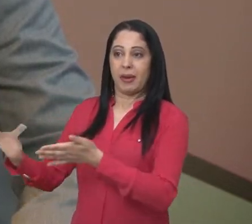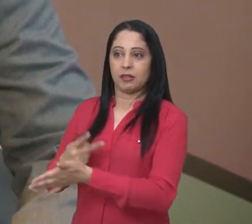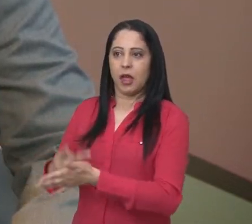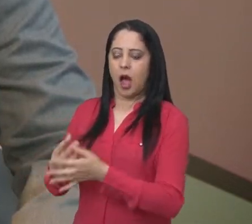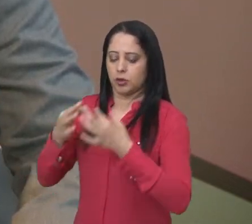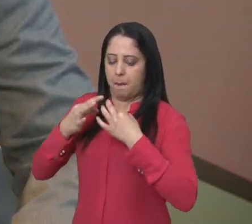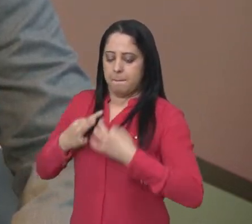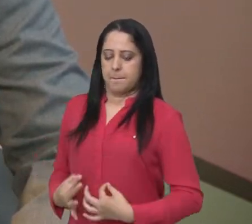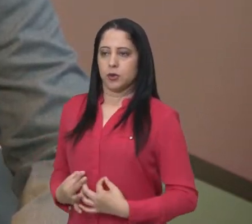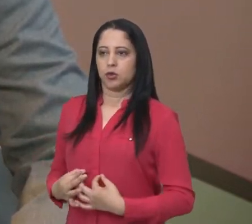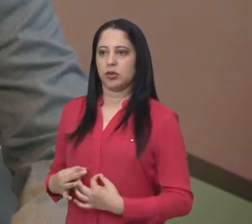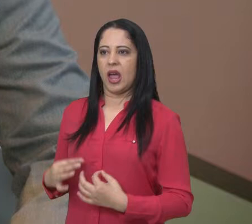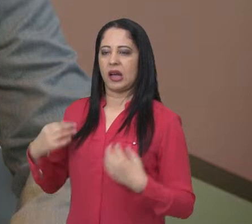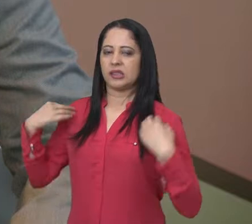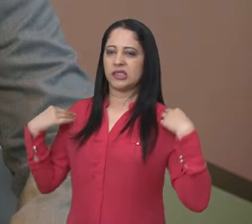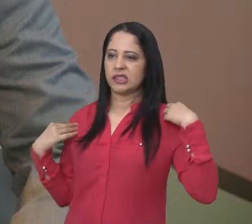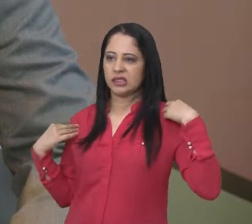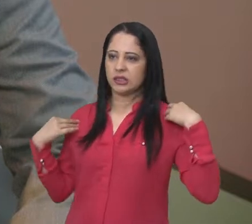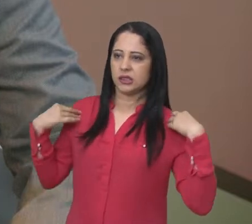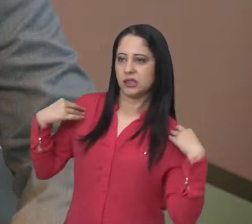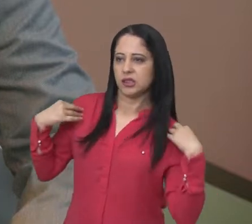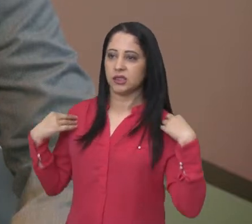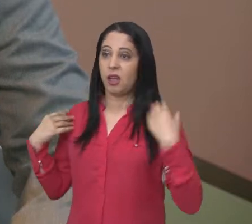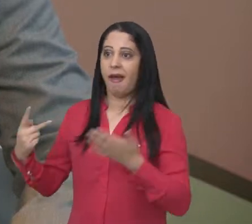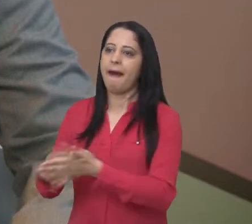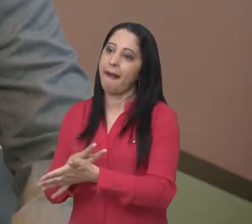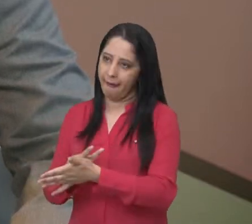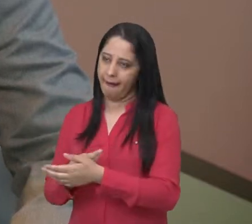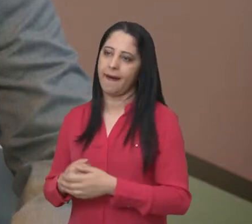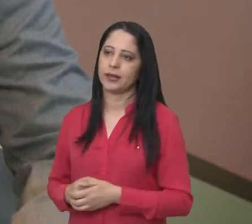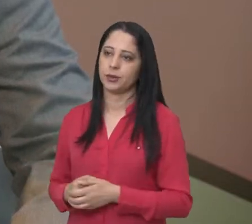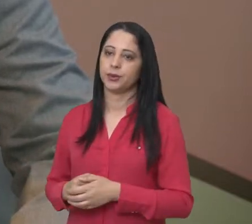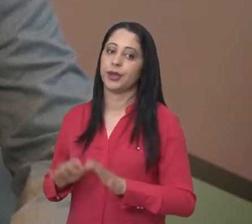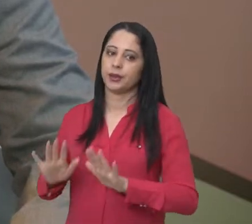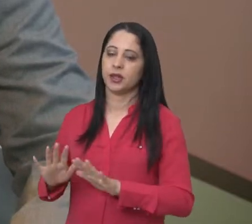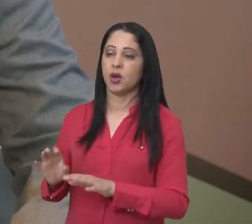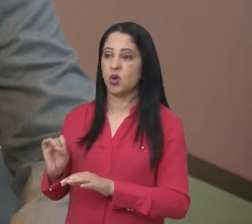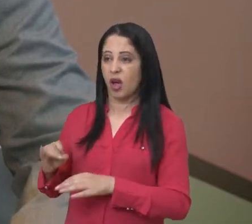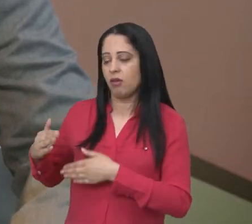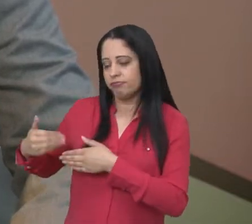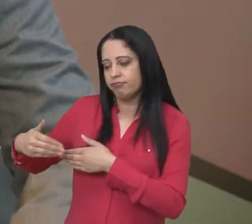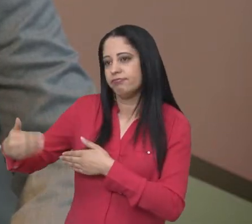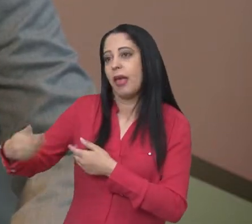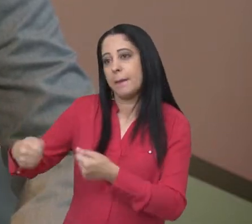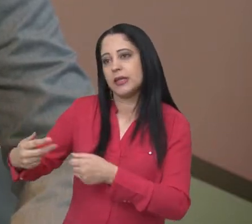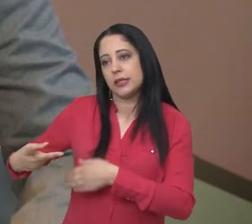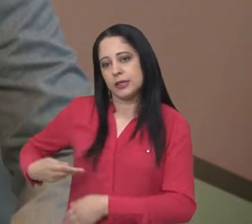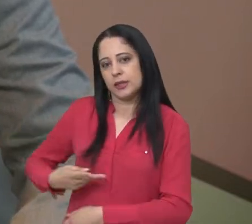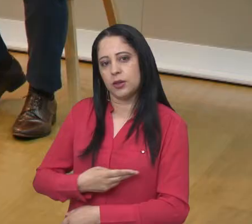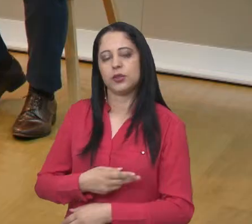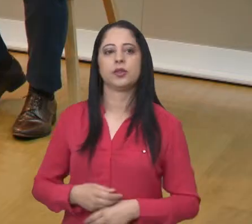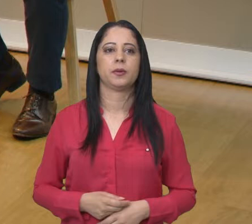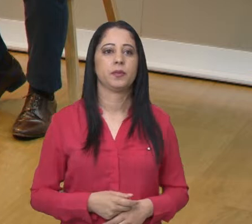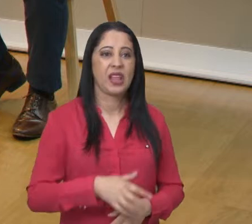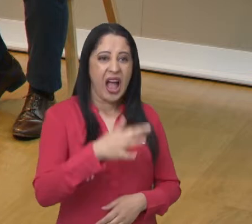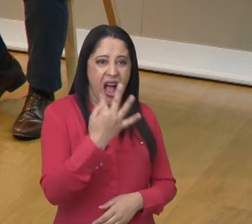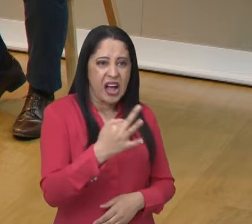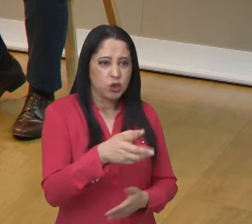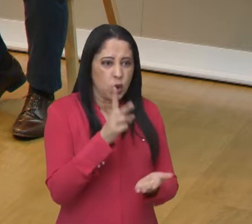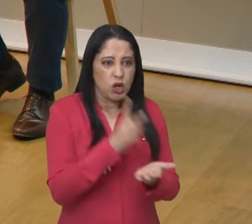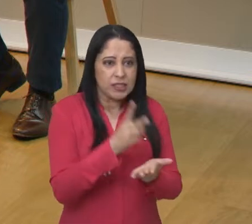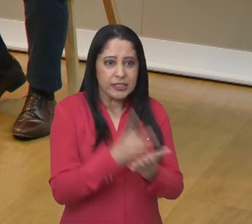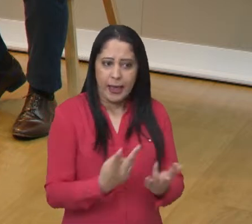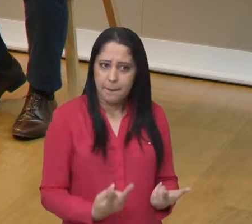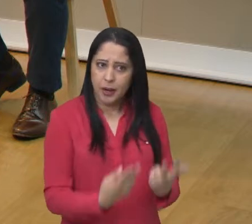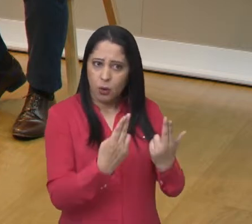coluna e com a idade isso vai piorando bastante, chegando até doenças que precisam de alguma intervenção cirúrgica na idade mais avançada. E a dor? Ela é sempre no